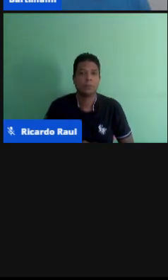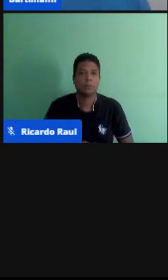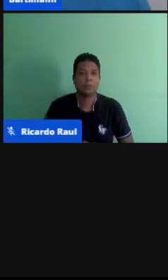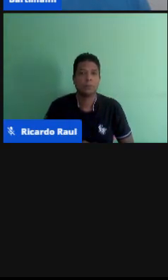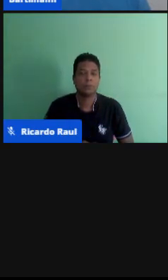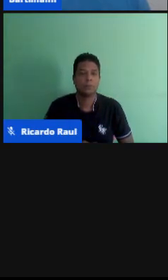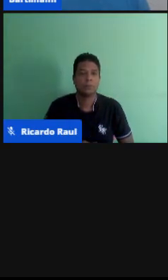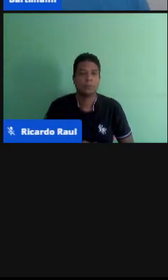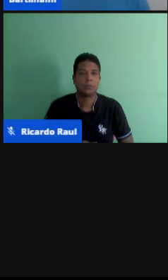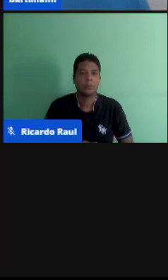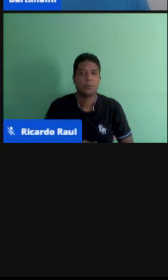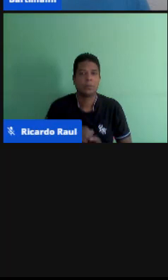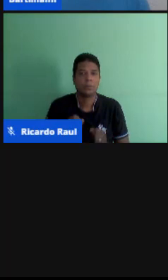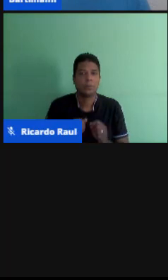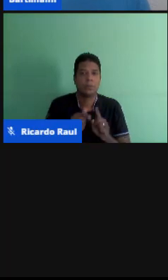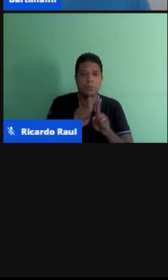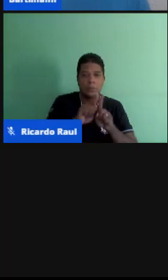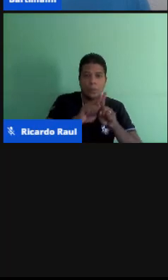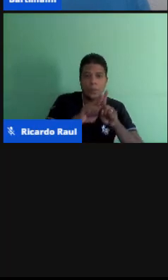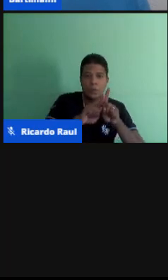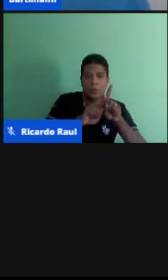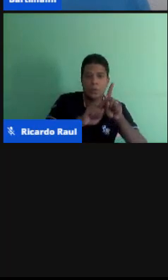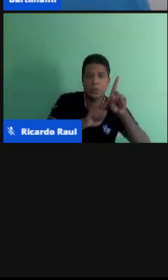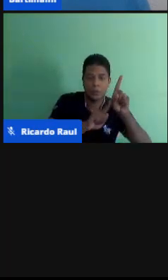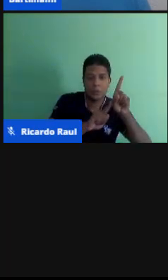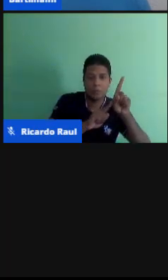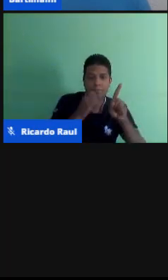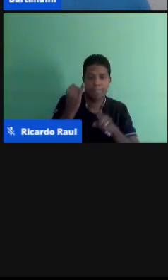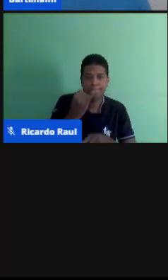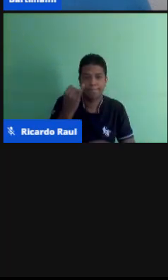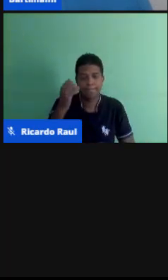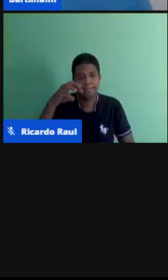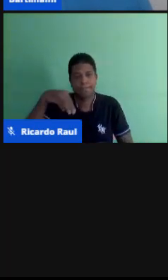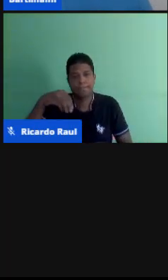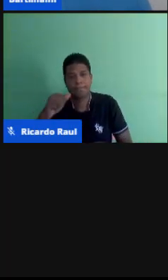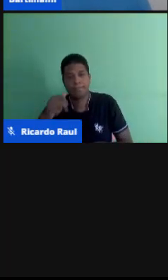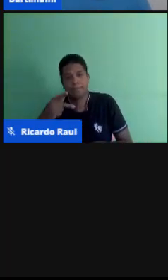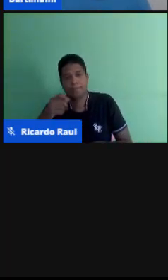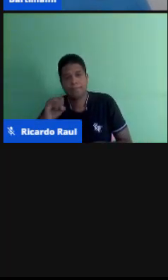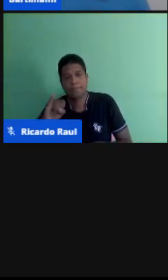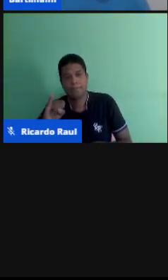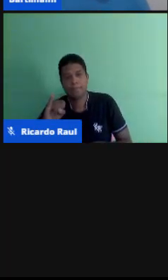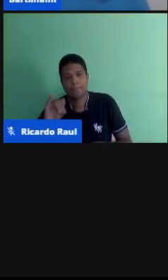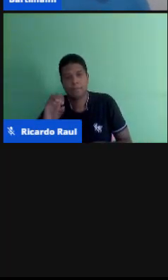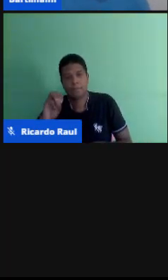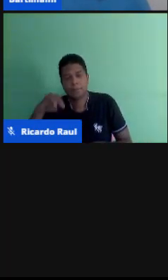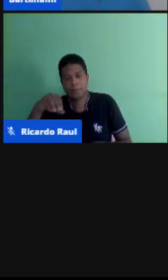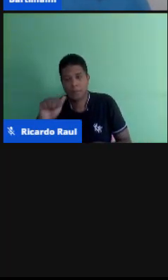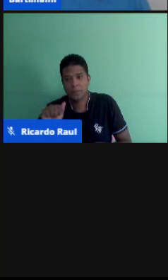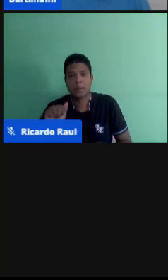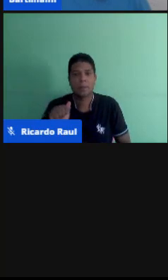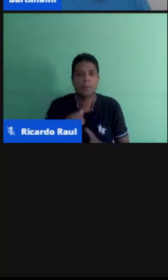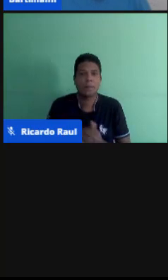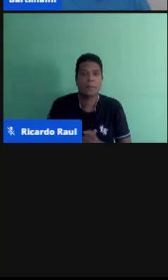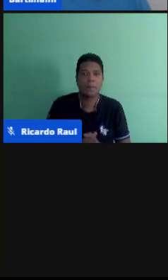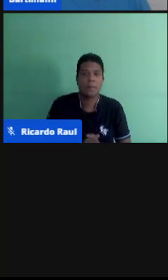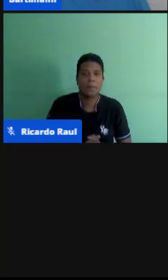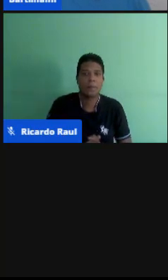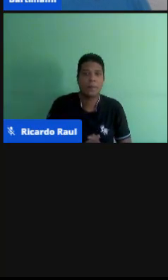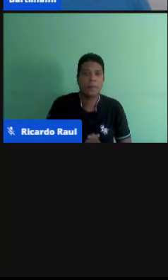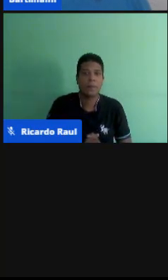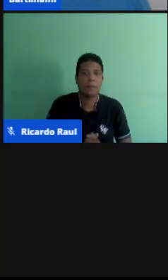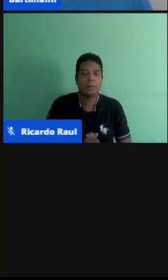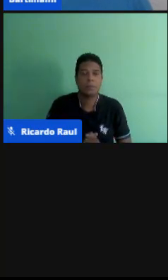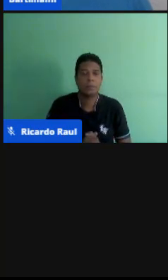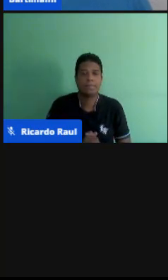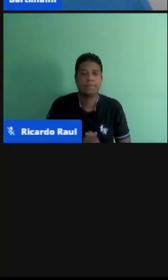Quanto à escala, muito importante. O MAP Biomas pode ser utilizado na escala 1 para 50 mil, mas não é recomendado,